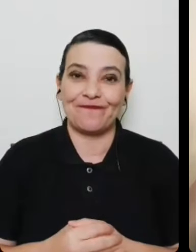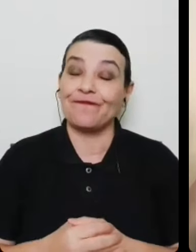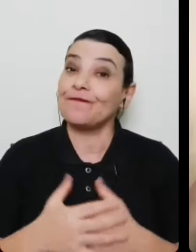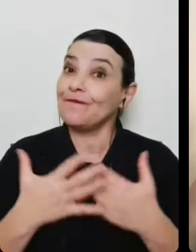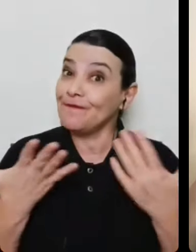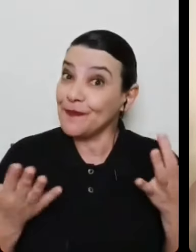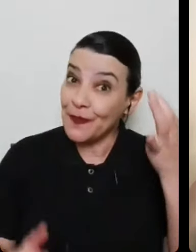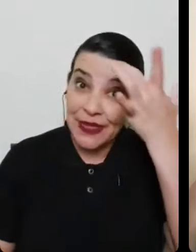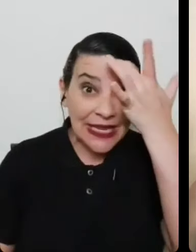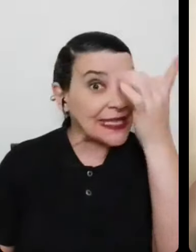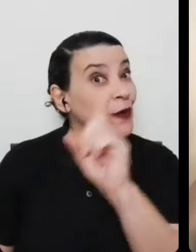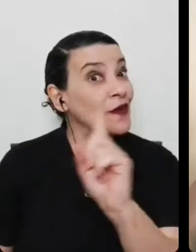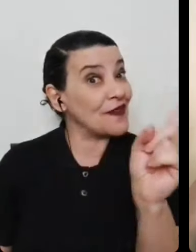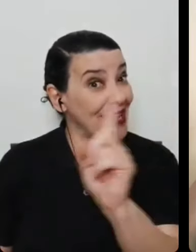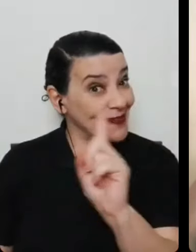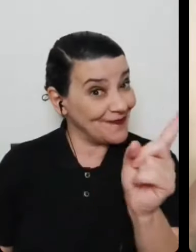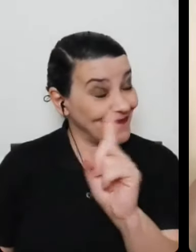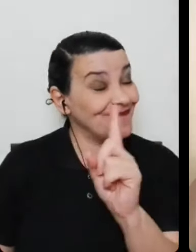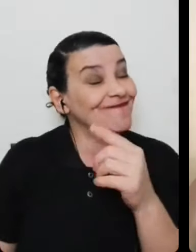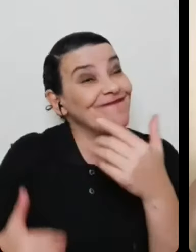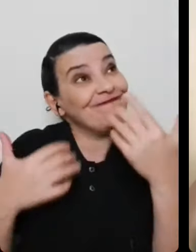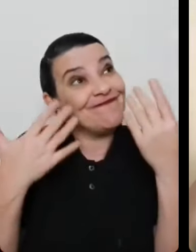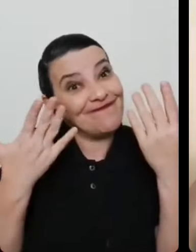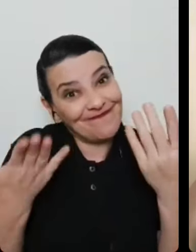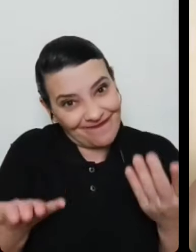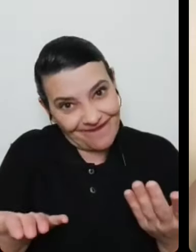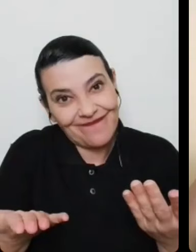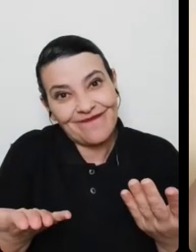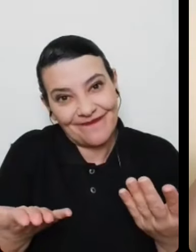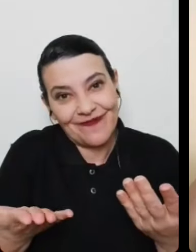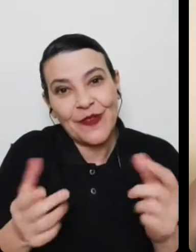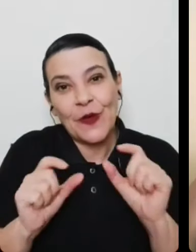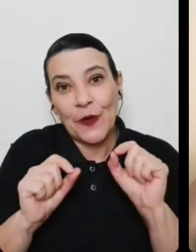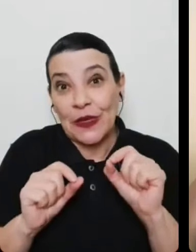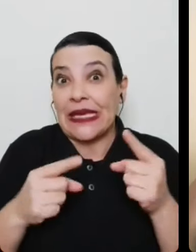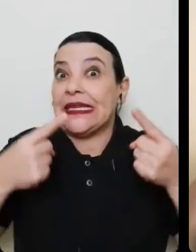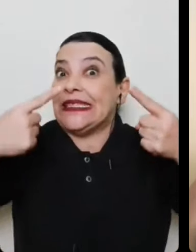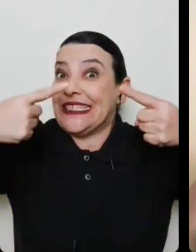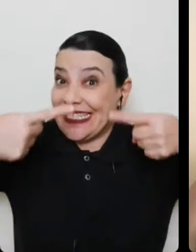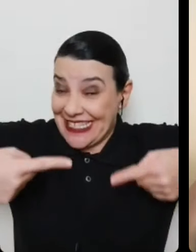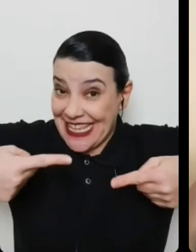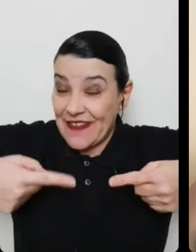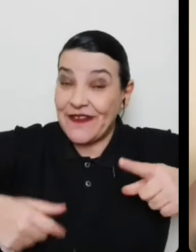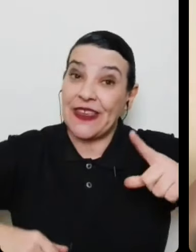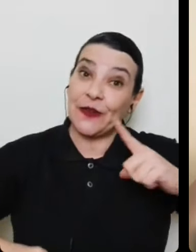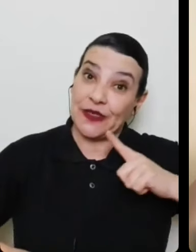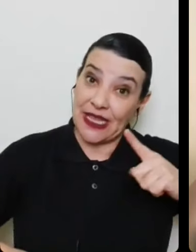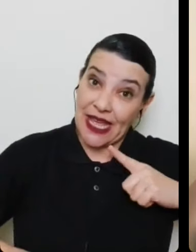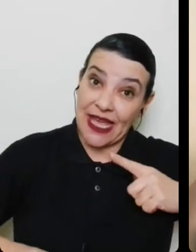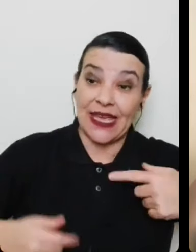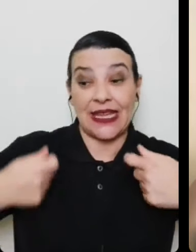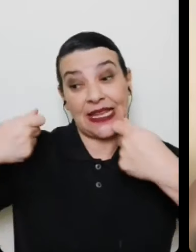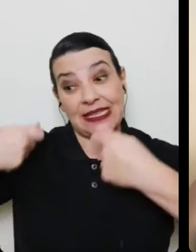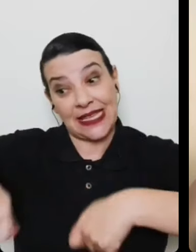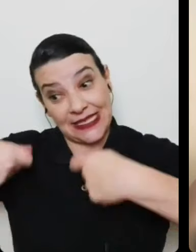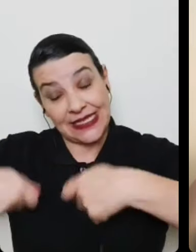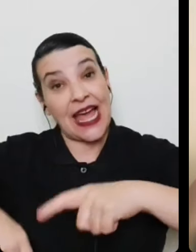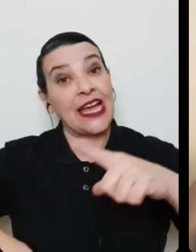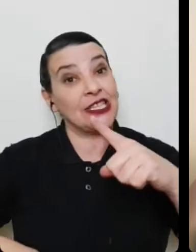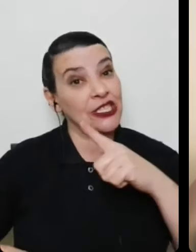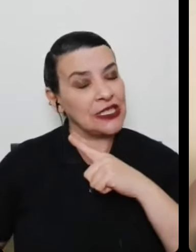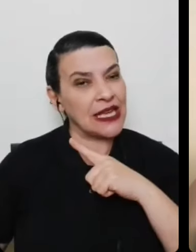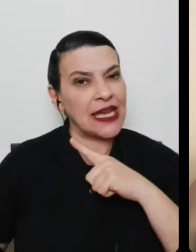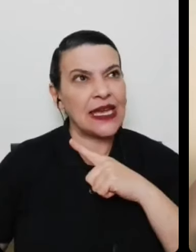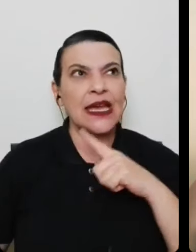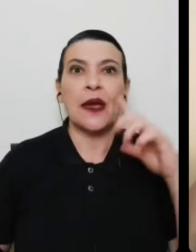não é fácil, né? Por isso que a gente coloca desafio ou necessidade, não